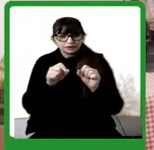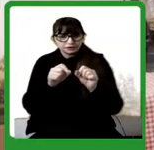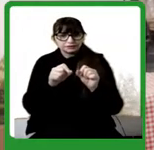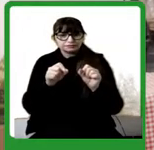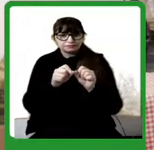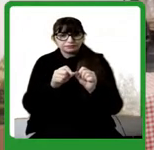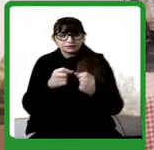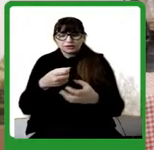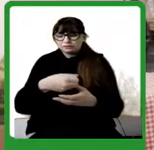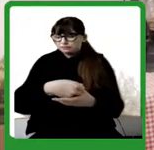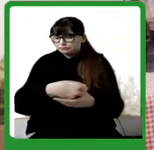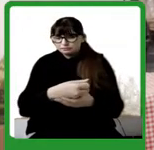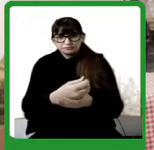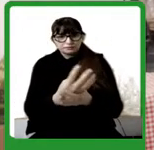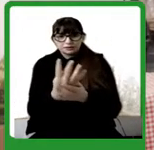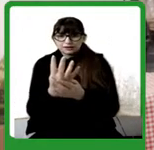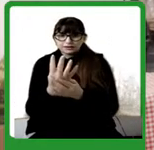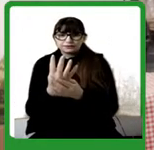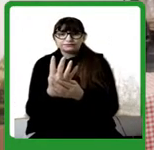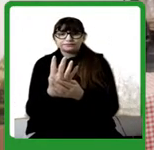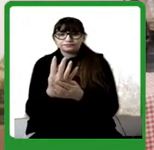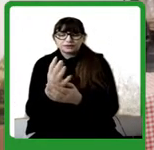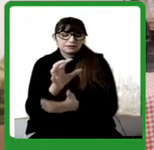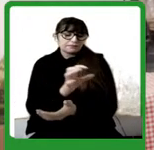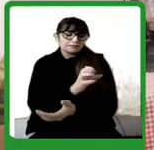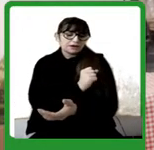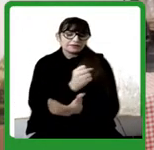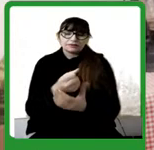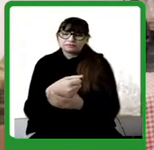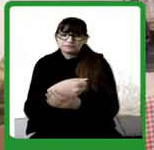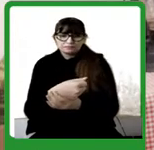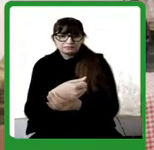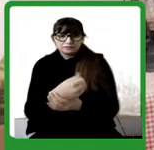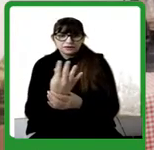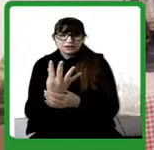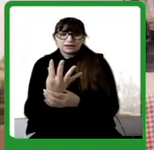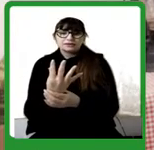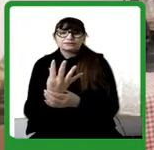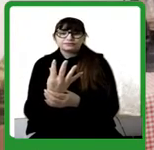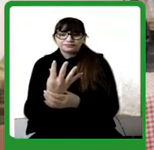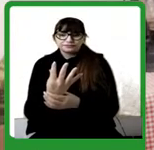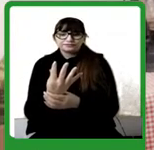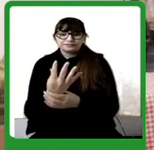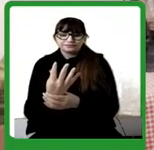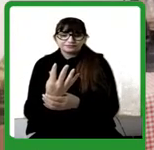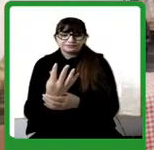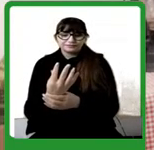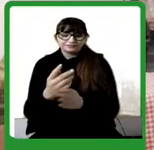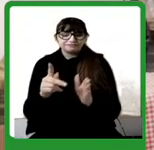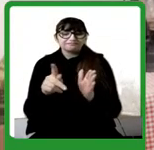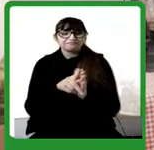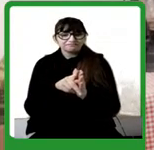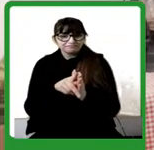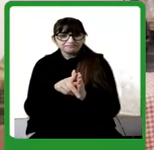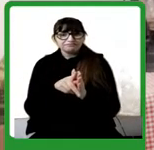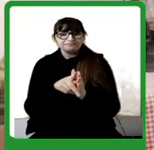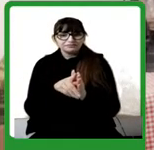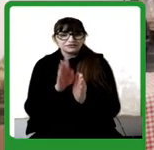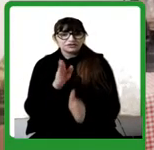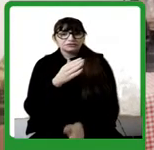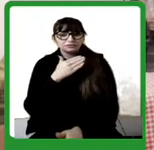baralho. Cara, ele ficou velho. Ele se recuperou de um câncer antes de falecer. Nossa, meu nono morreu com 89 anos,